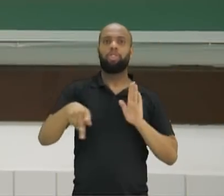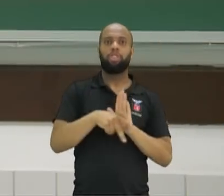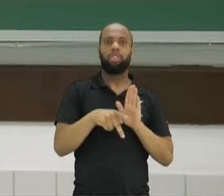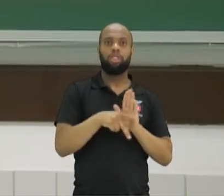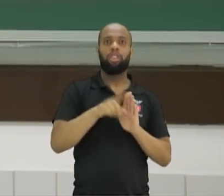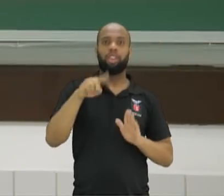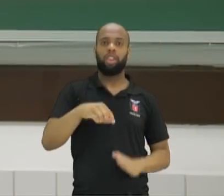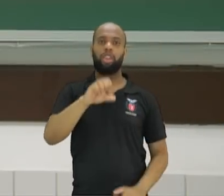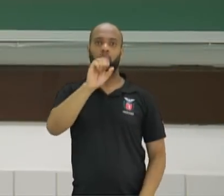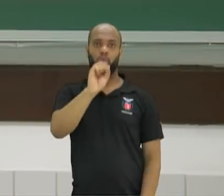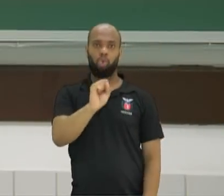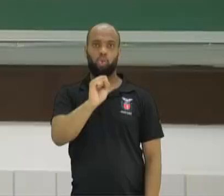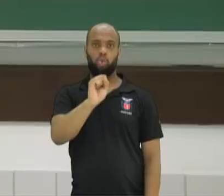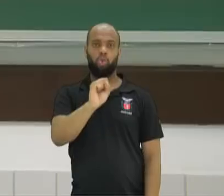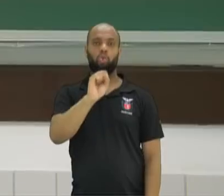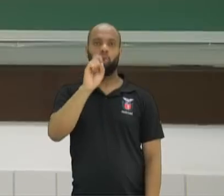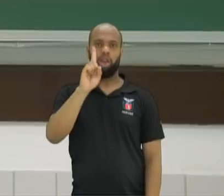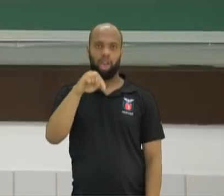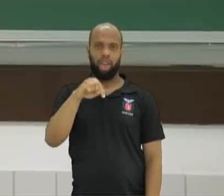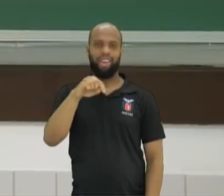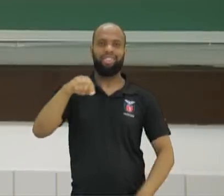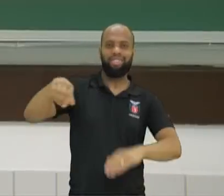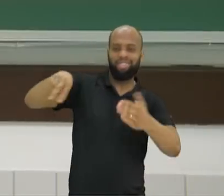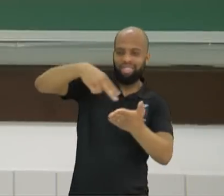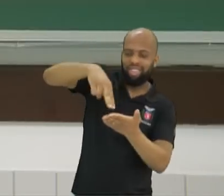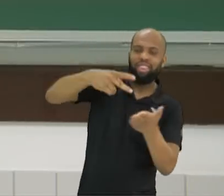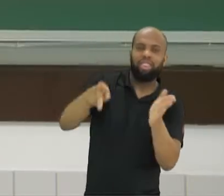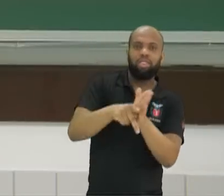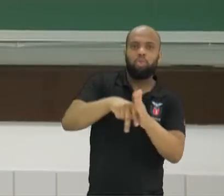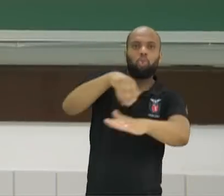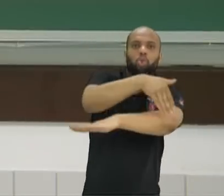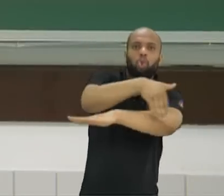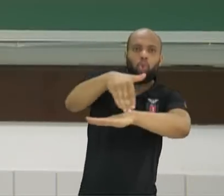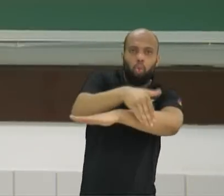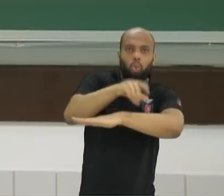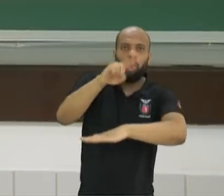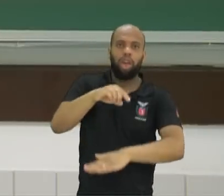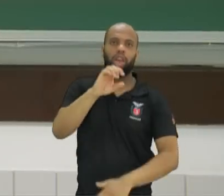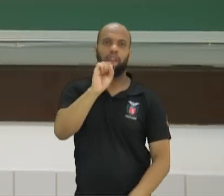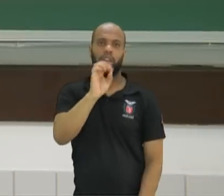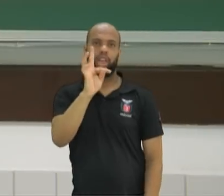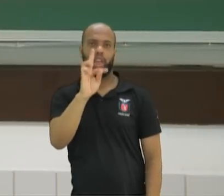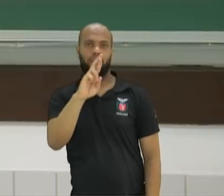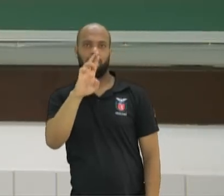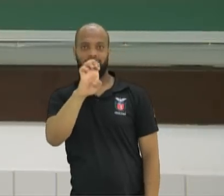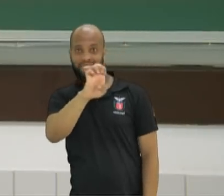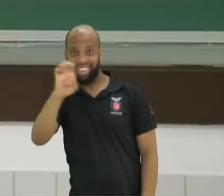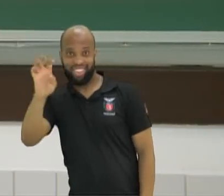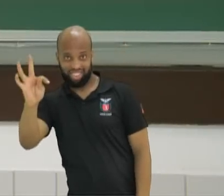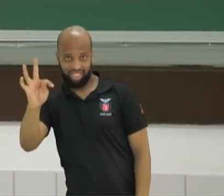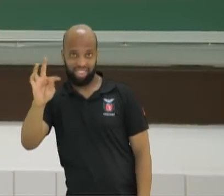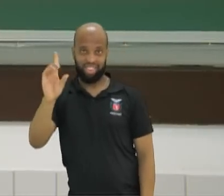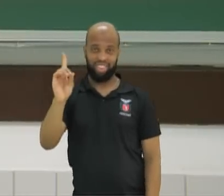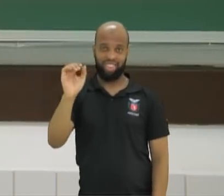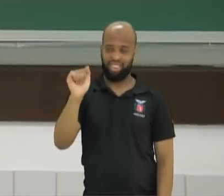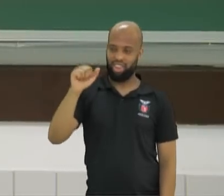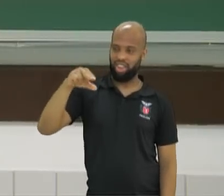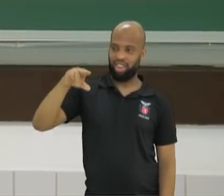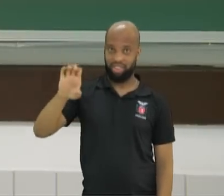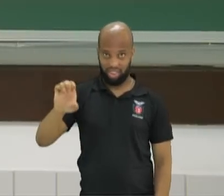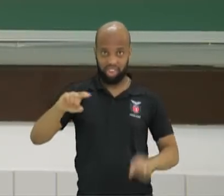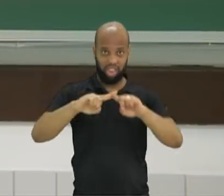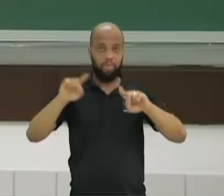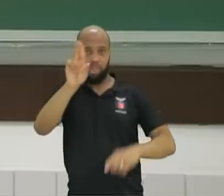street dance, né, a dança de rua. Então, esse é o termo genérico. Mas há uma certa confusão, tem gente que acaba usando o